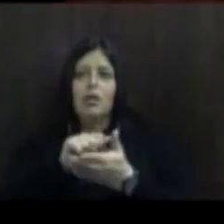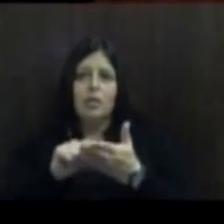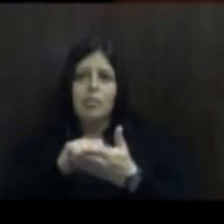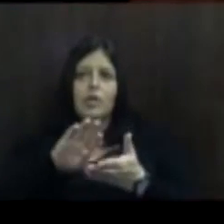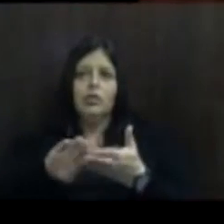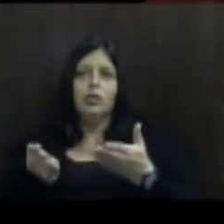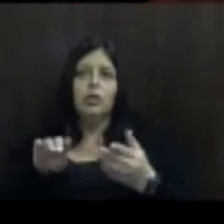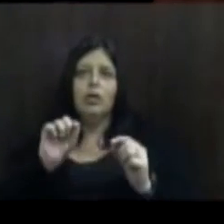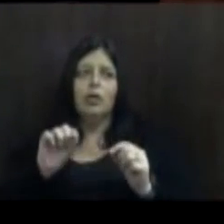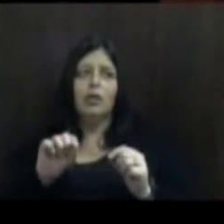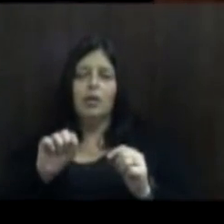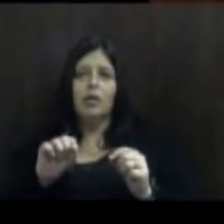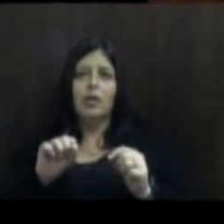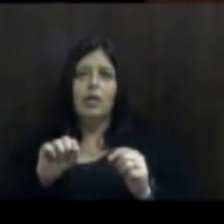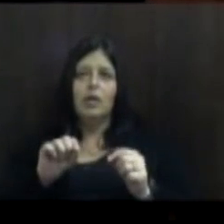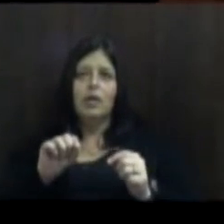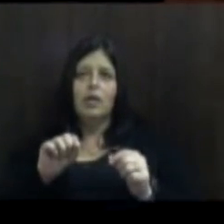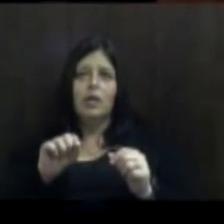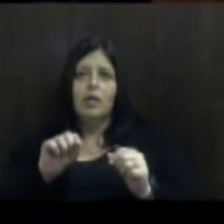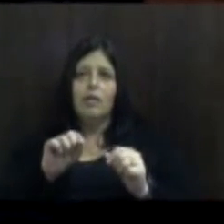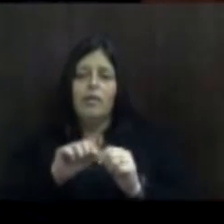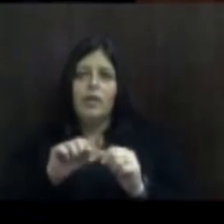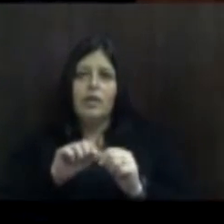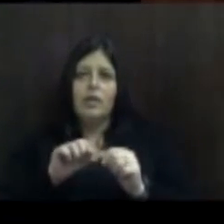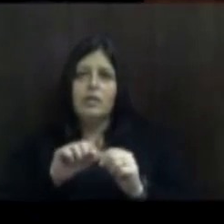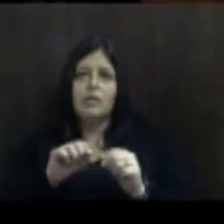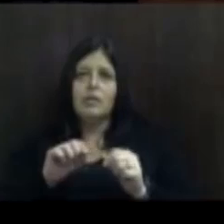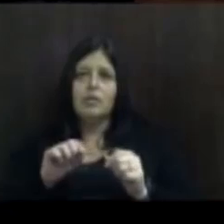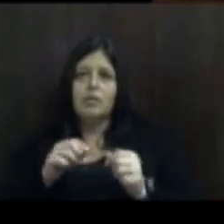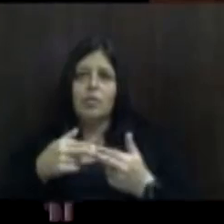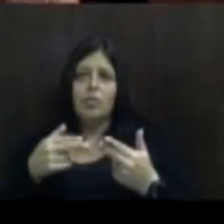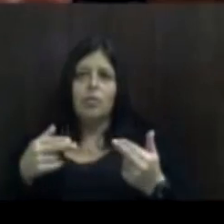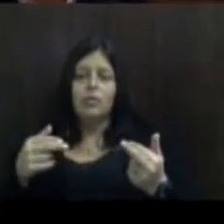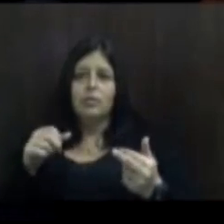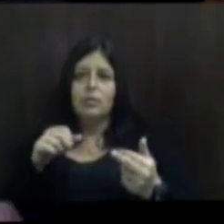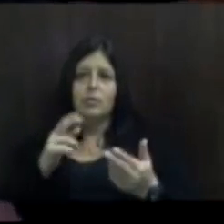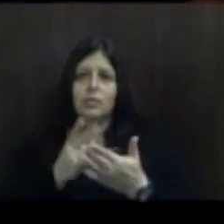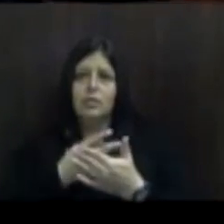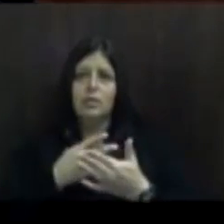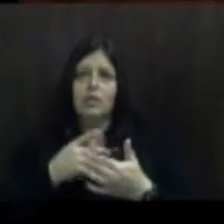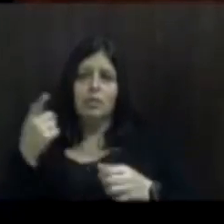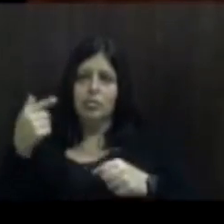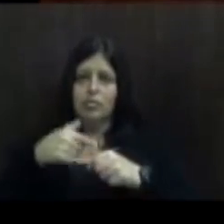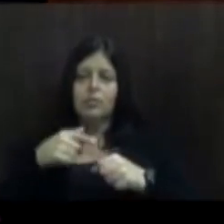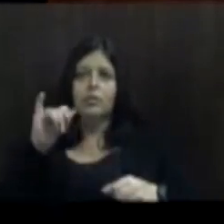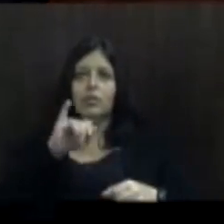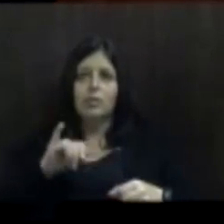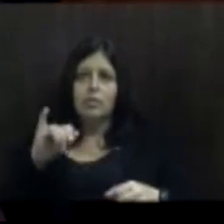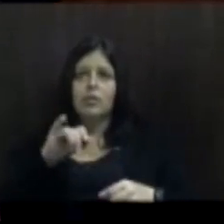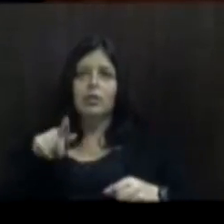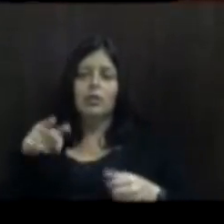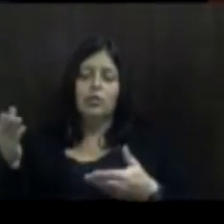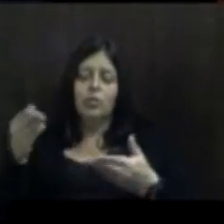logicamente quem desonrou o mandato na presidência da Petrobras mas a Petrobrás para nós é fundamental porque foi ela que trouxe aí grandes